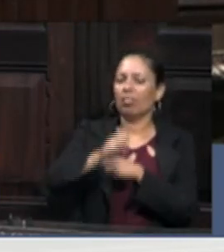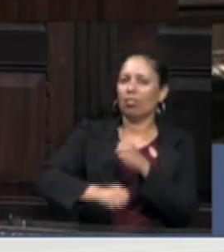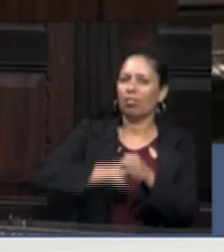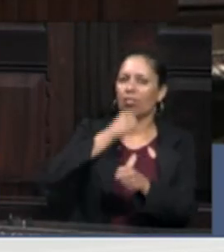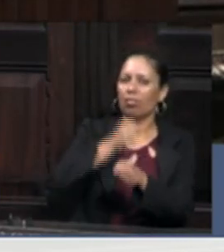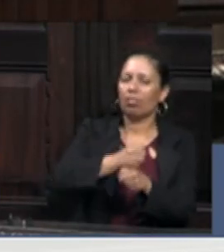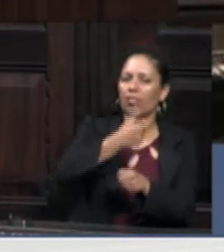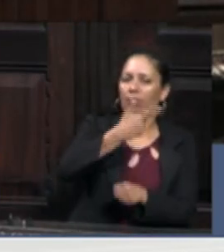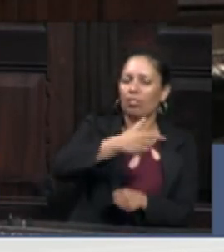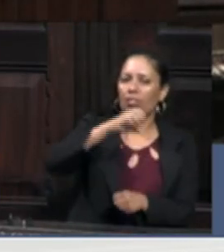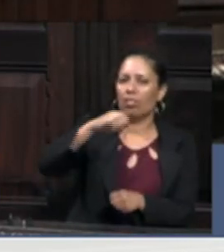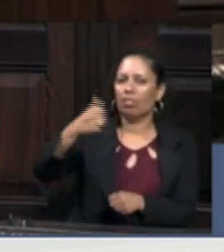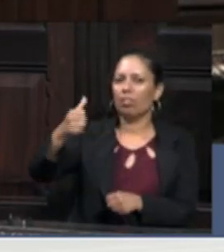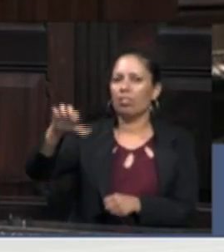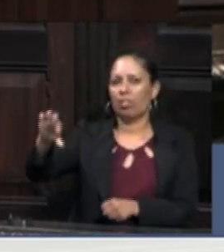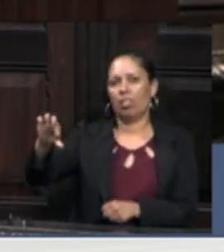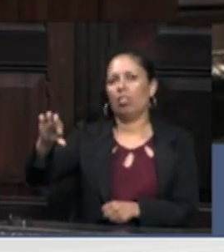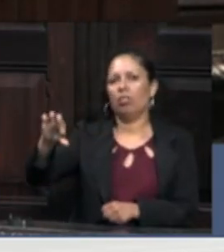casa.